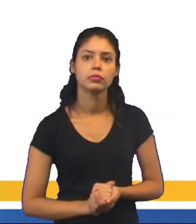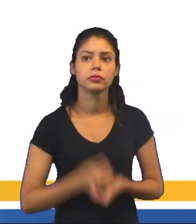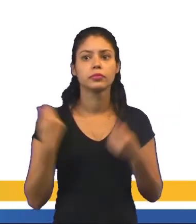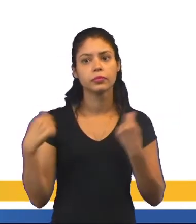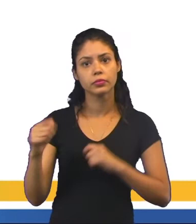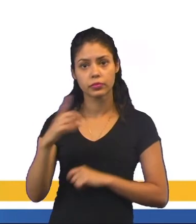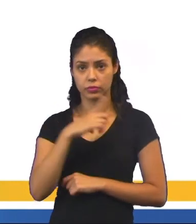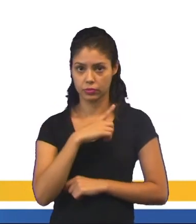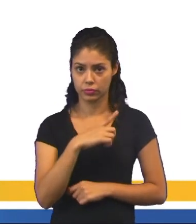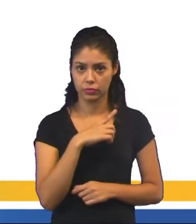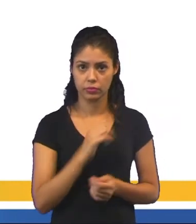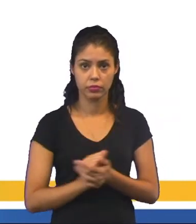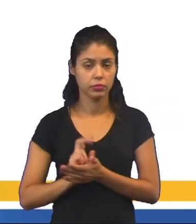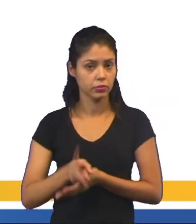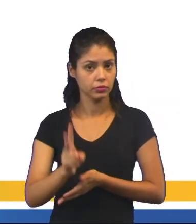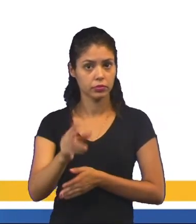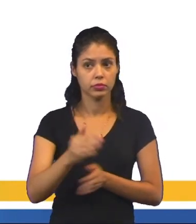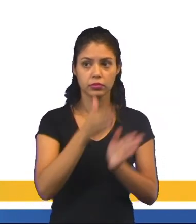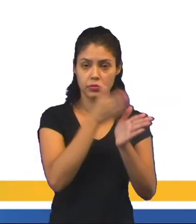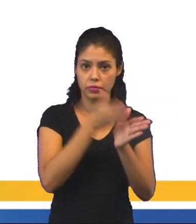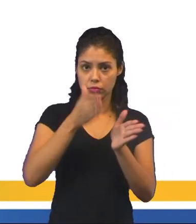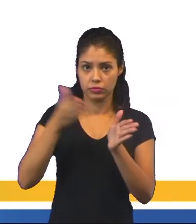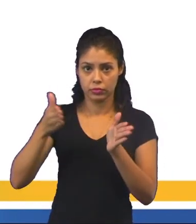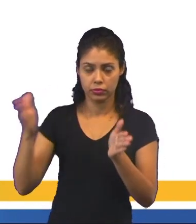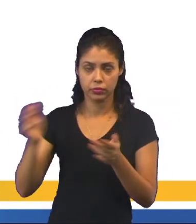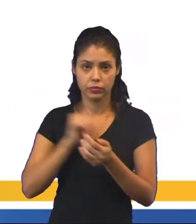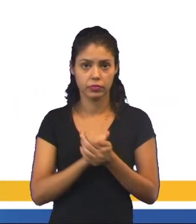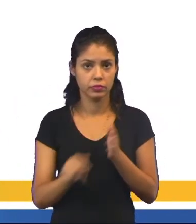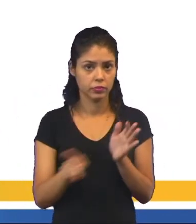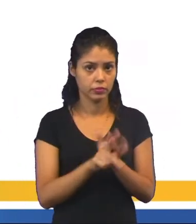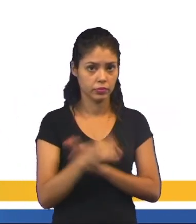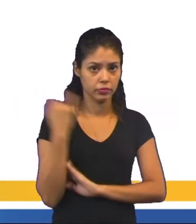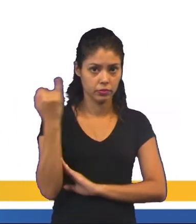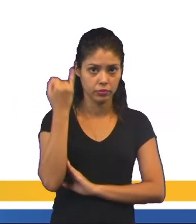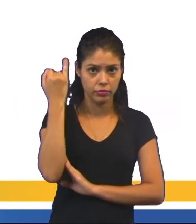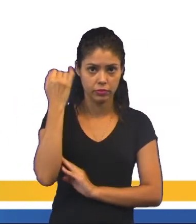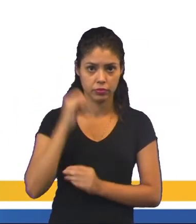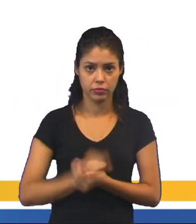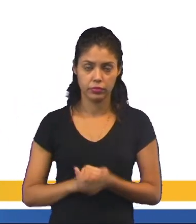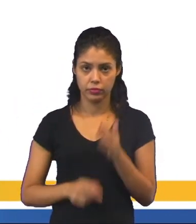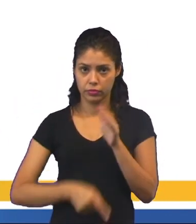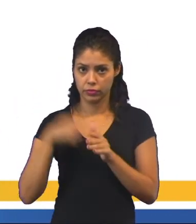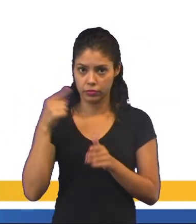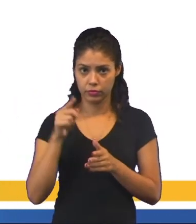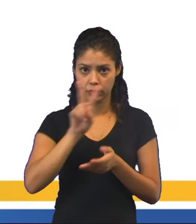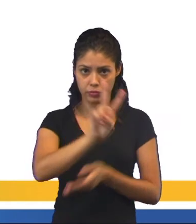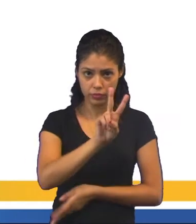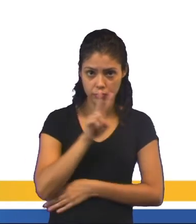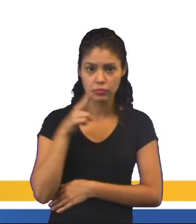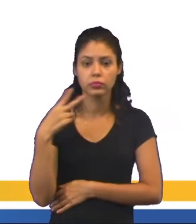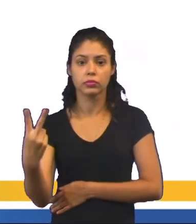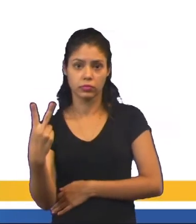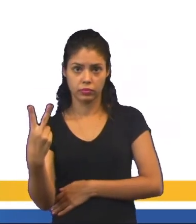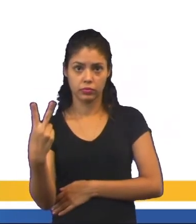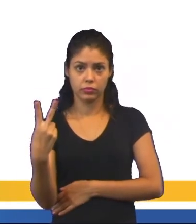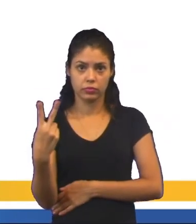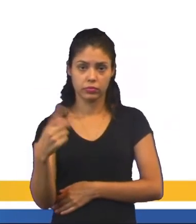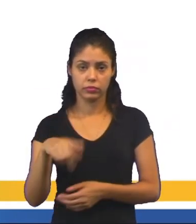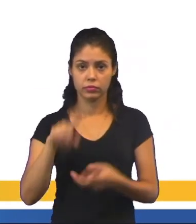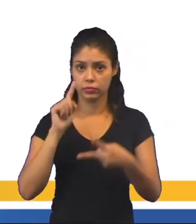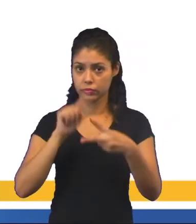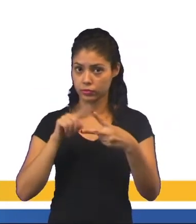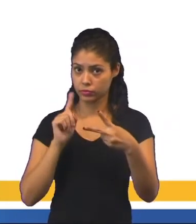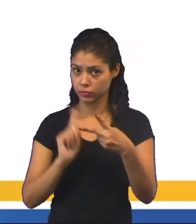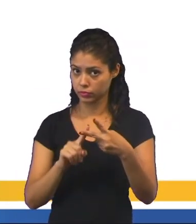É necessário seguir alguns passos, sendo o primeiro, duplicar as duas